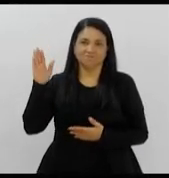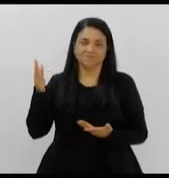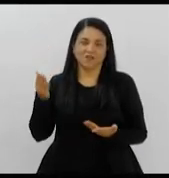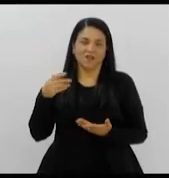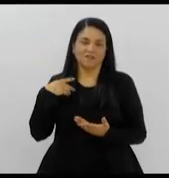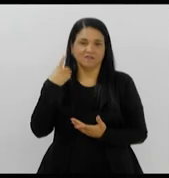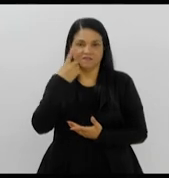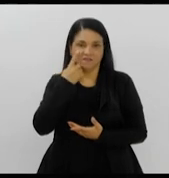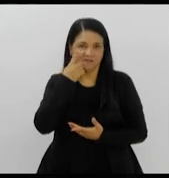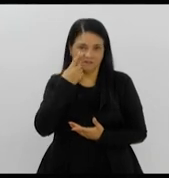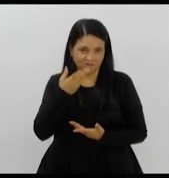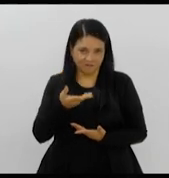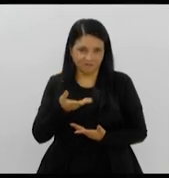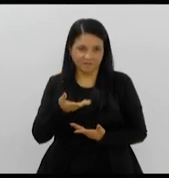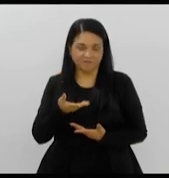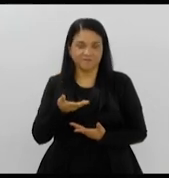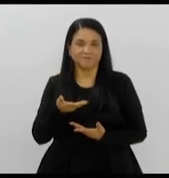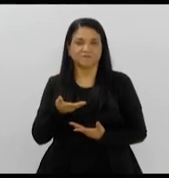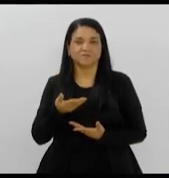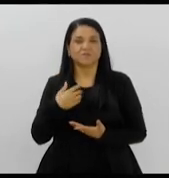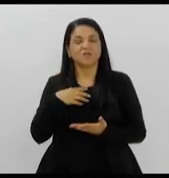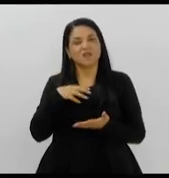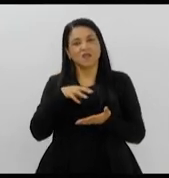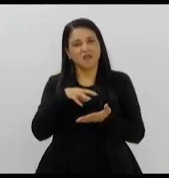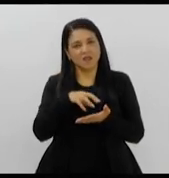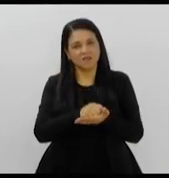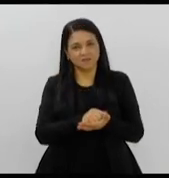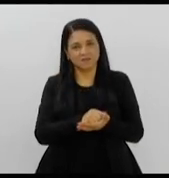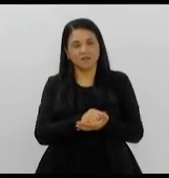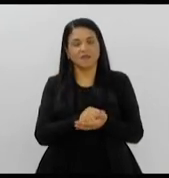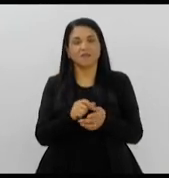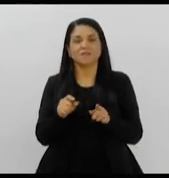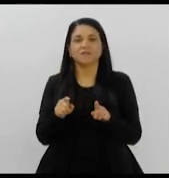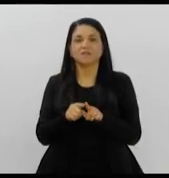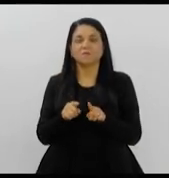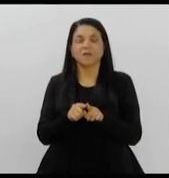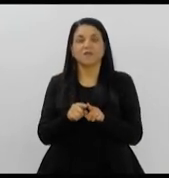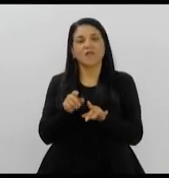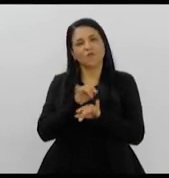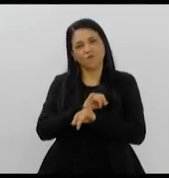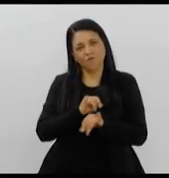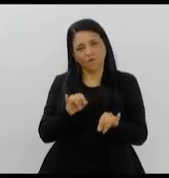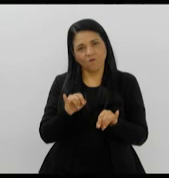Então, queria fazer esse registro e, ao mesmo tempo, dizer: